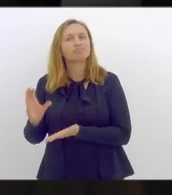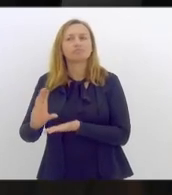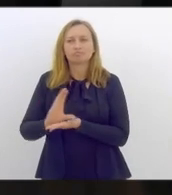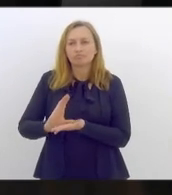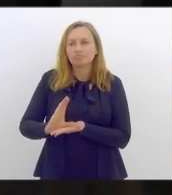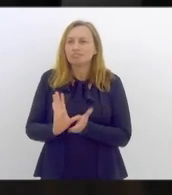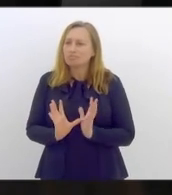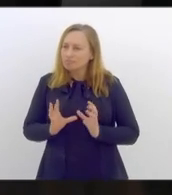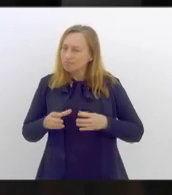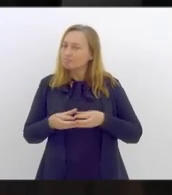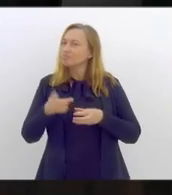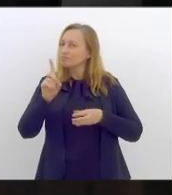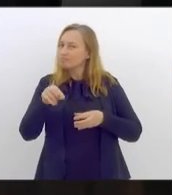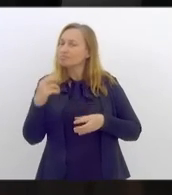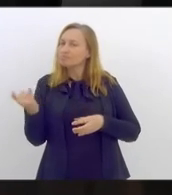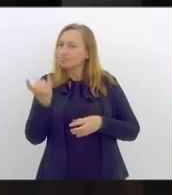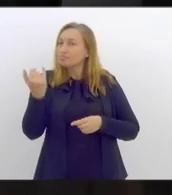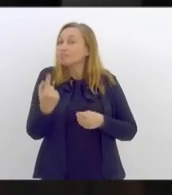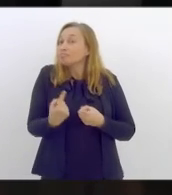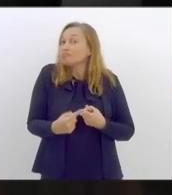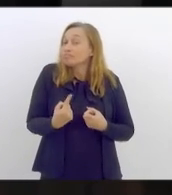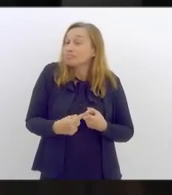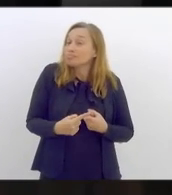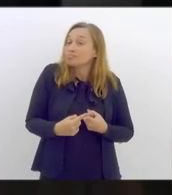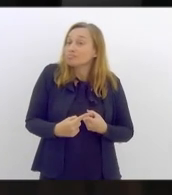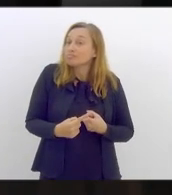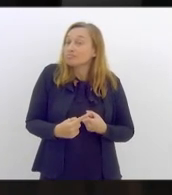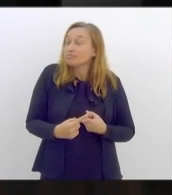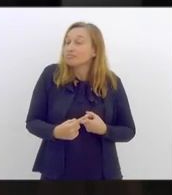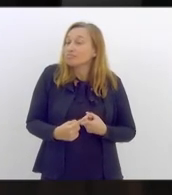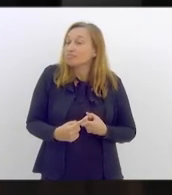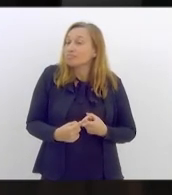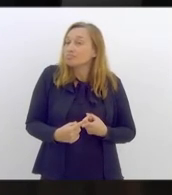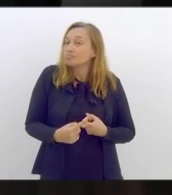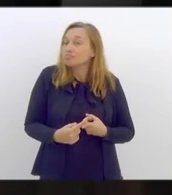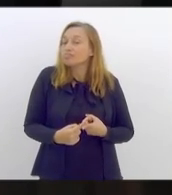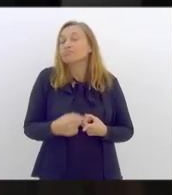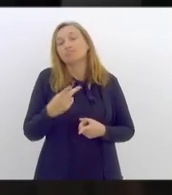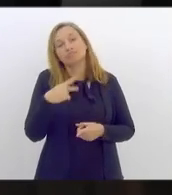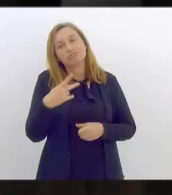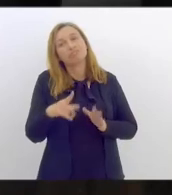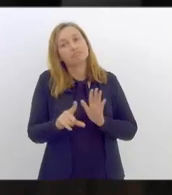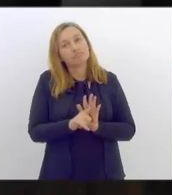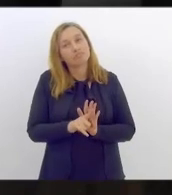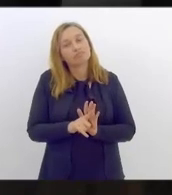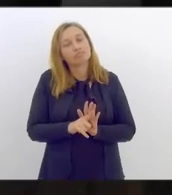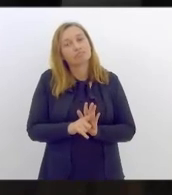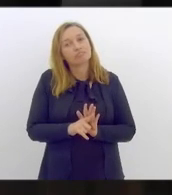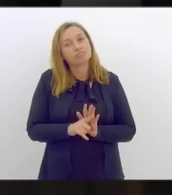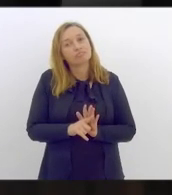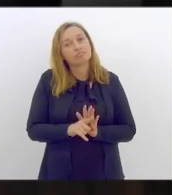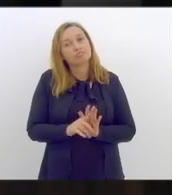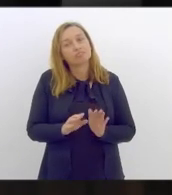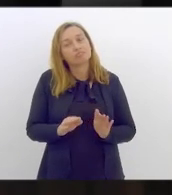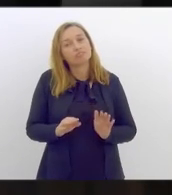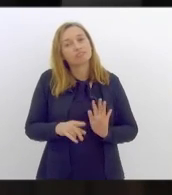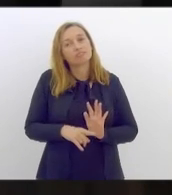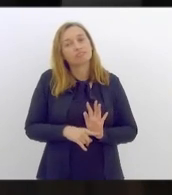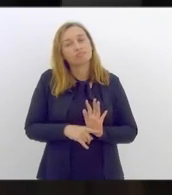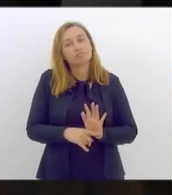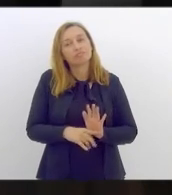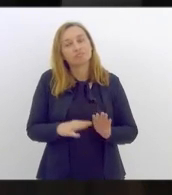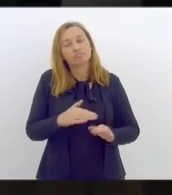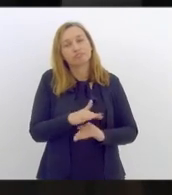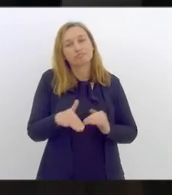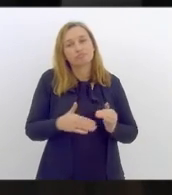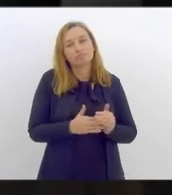são importantes porque ali como bem trata a lei compõe todas as parcelas de